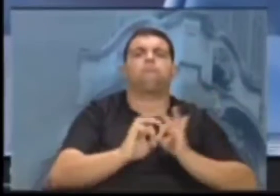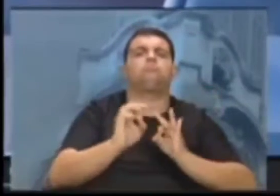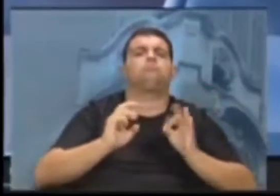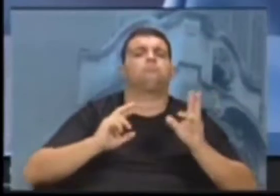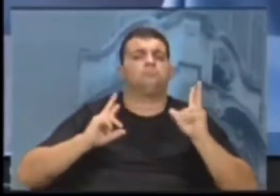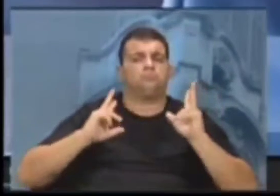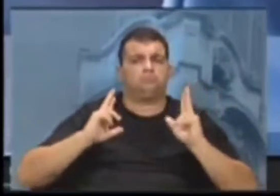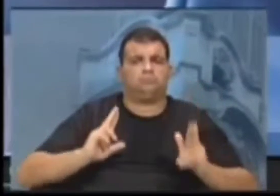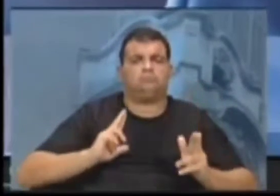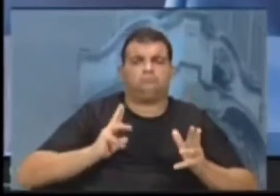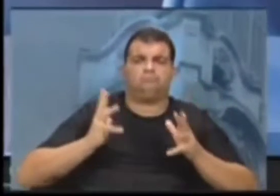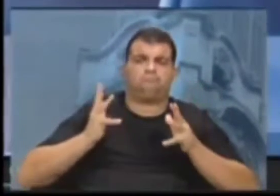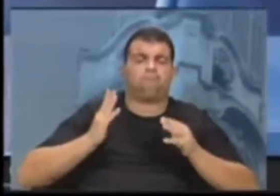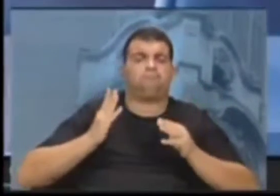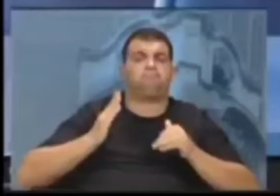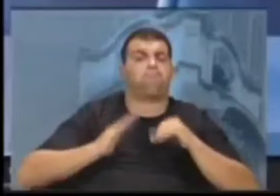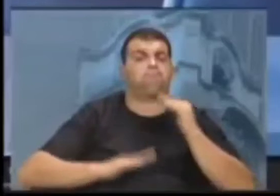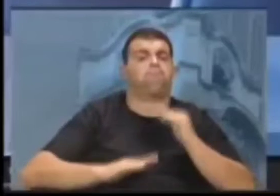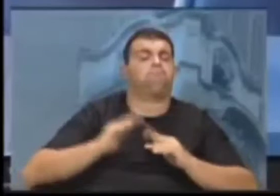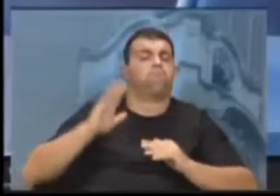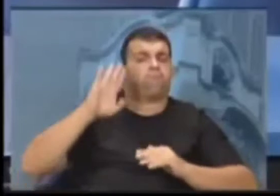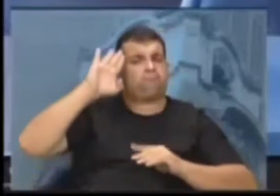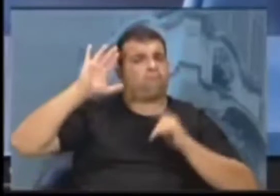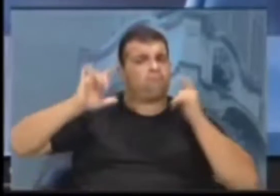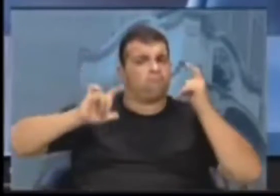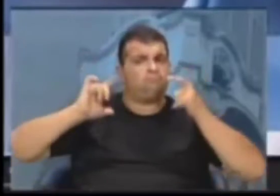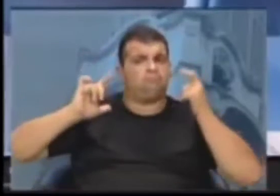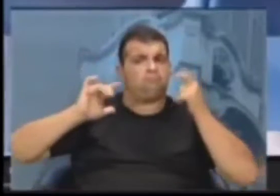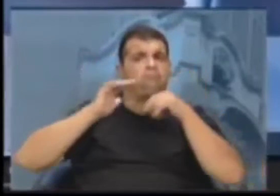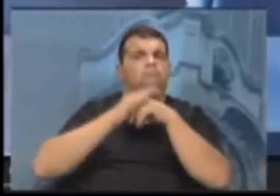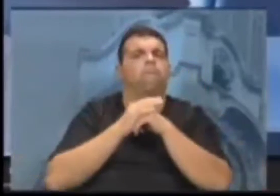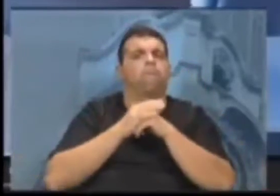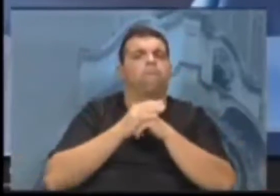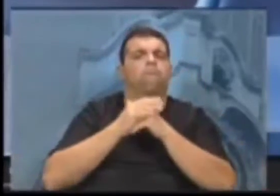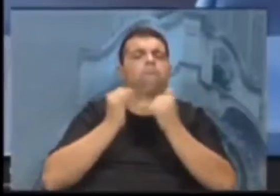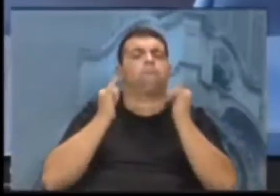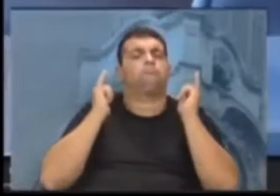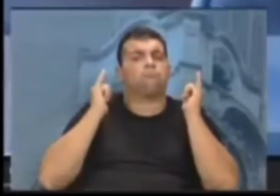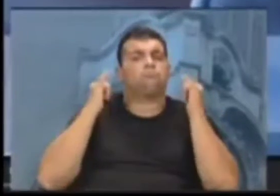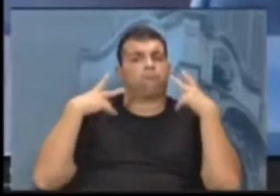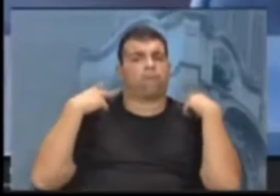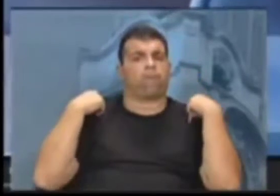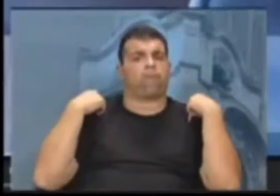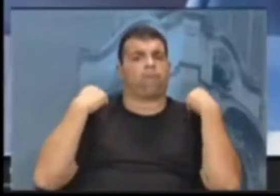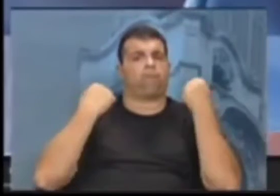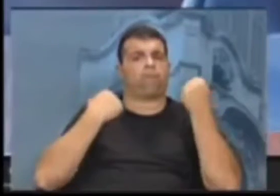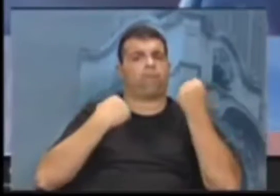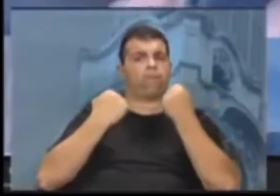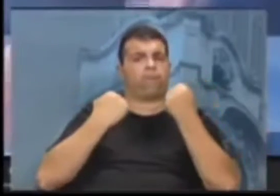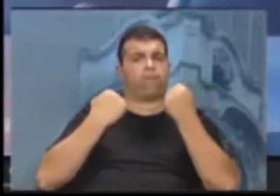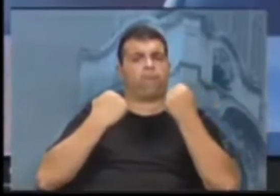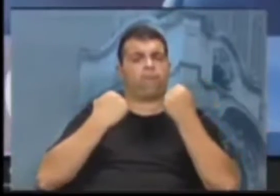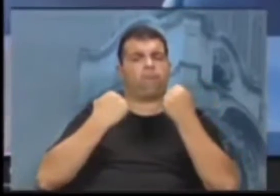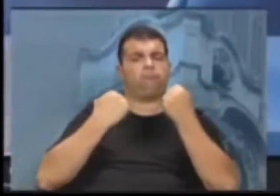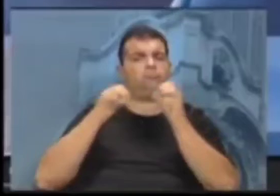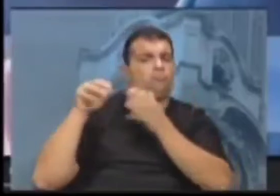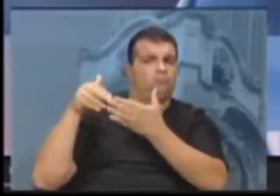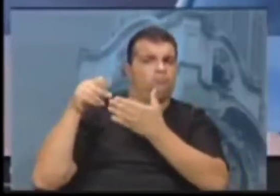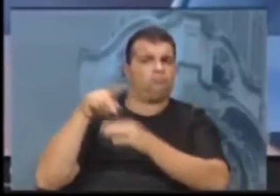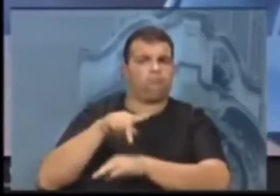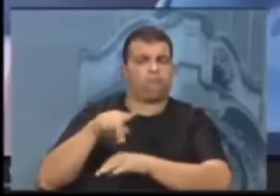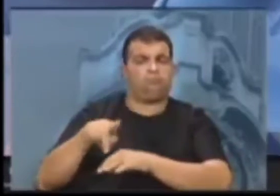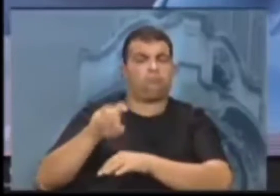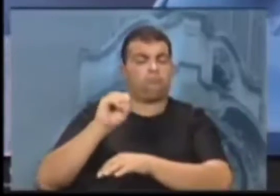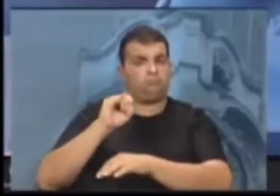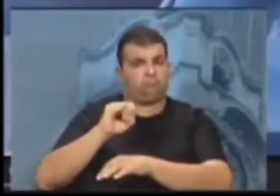estão contempladas as atividades essenciais, os motoristas de ônibus, os professores, caso